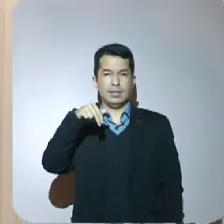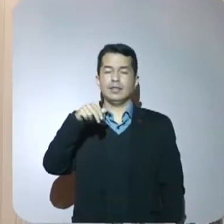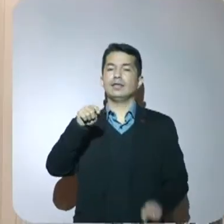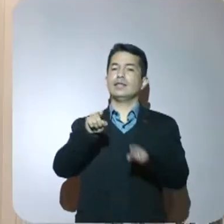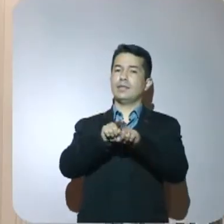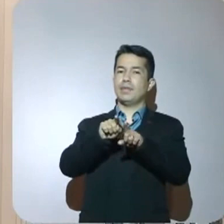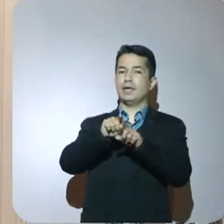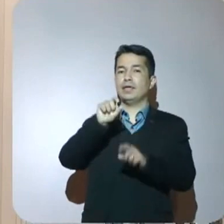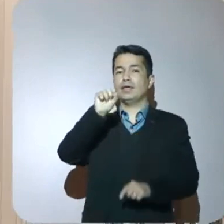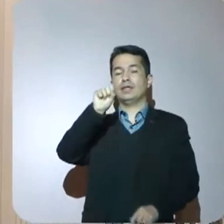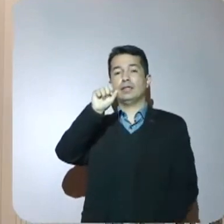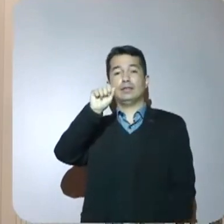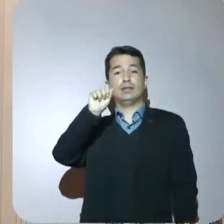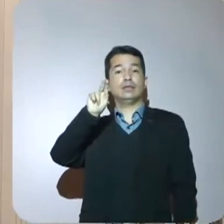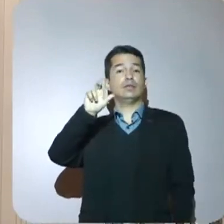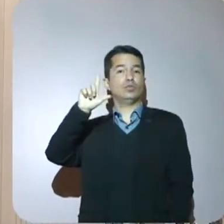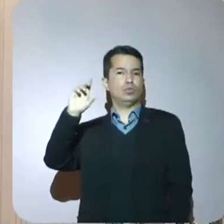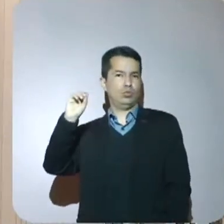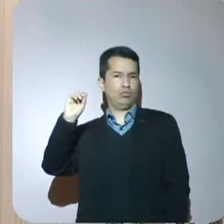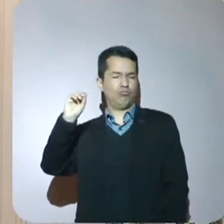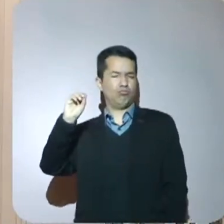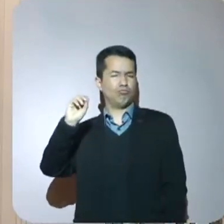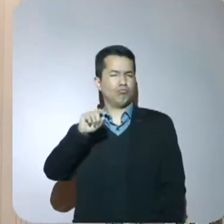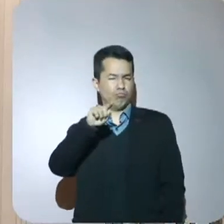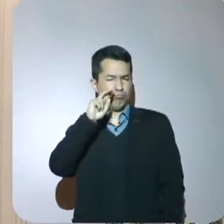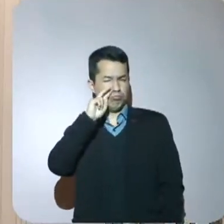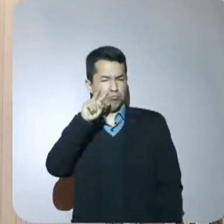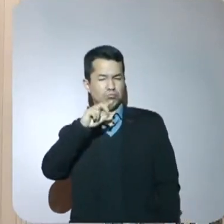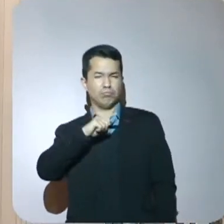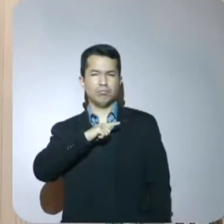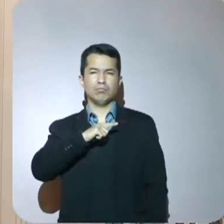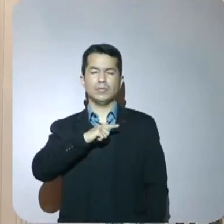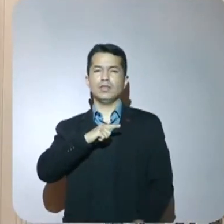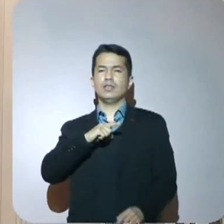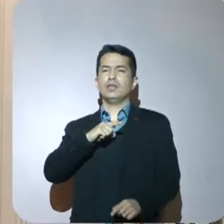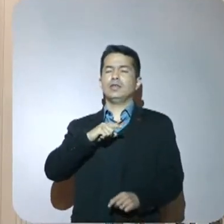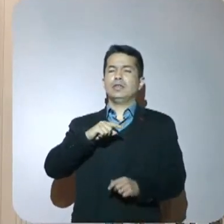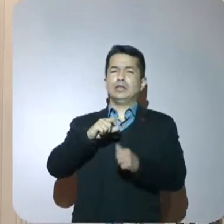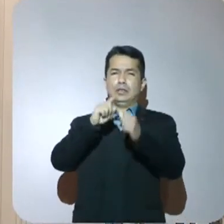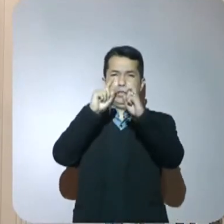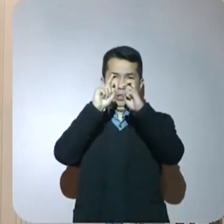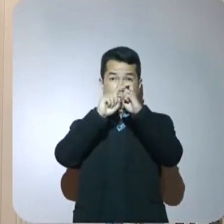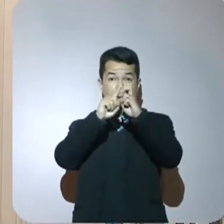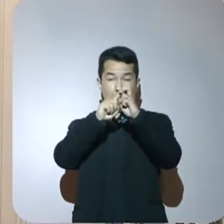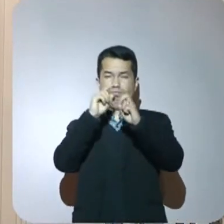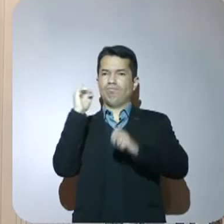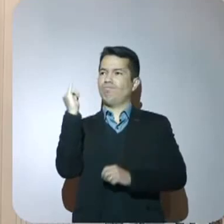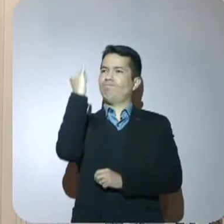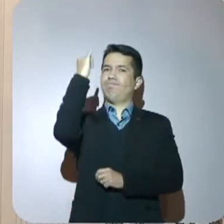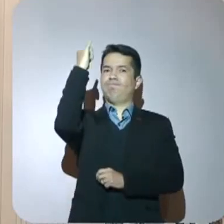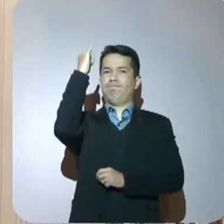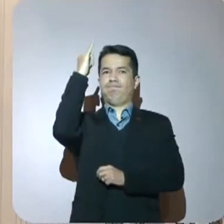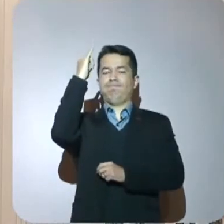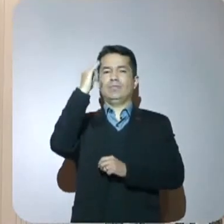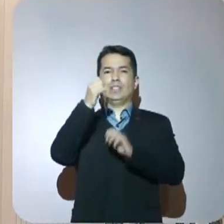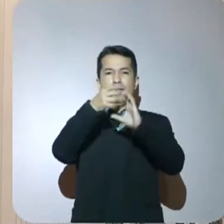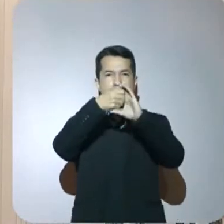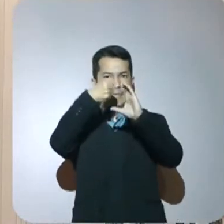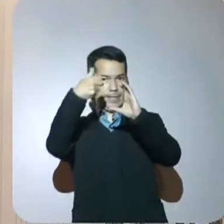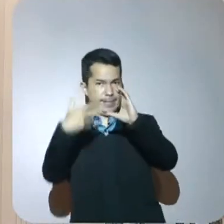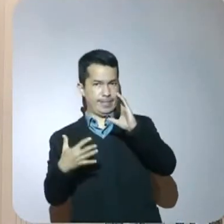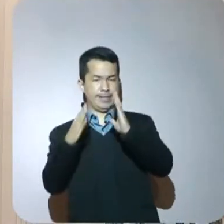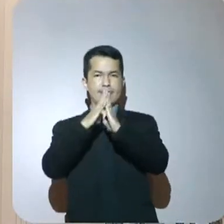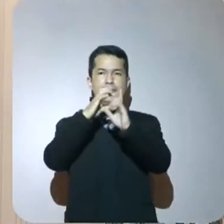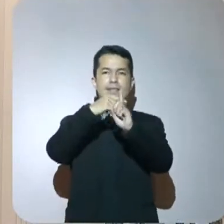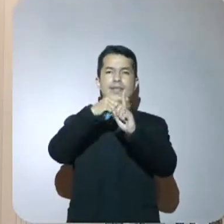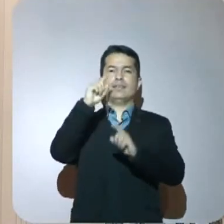Saulo. Quinta marca de qualidade é a capacidade de ser uma